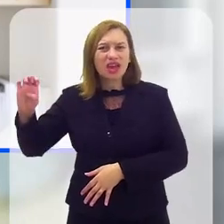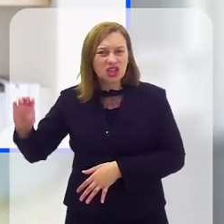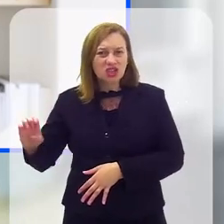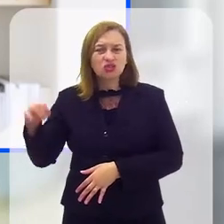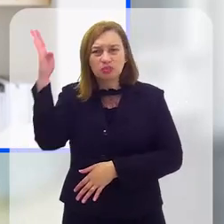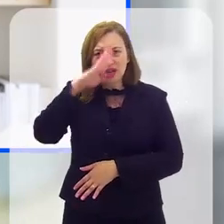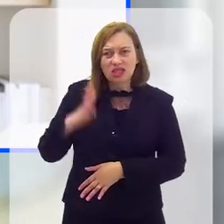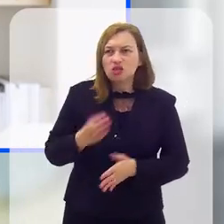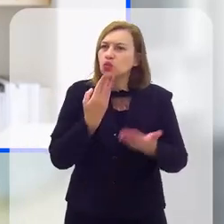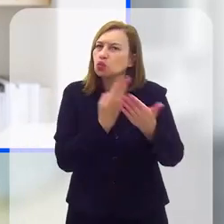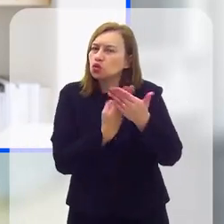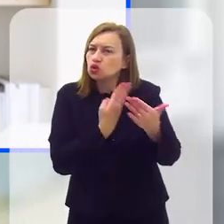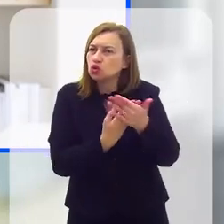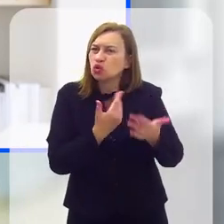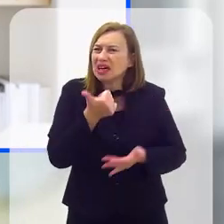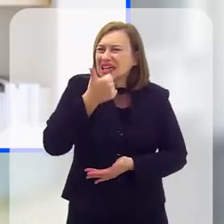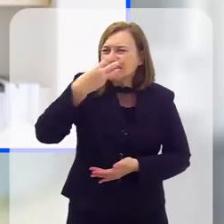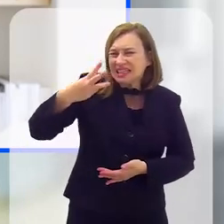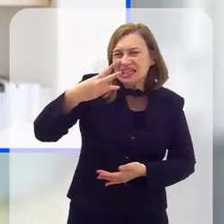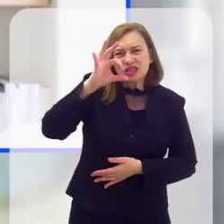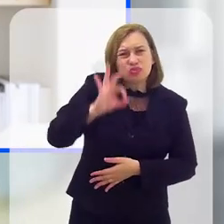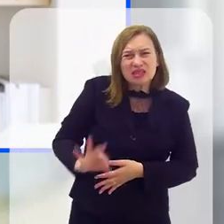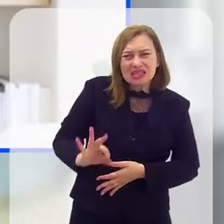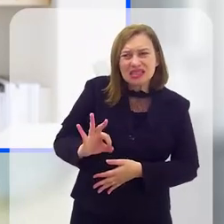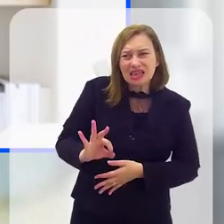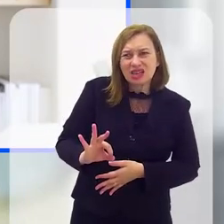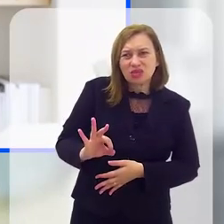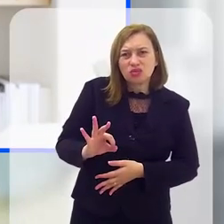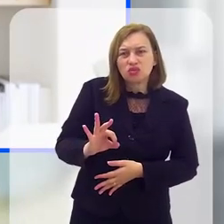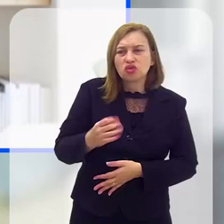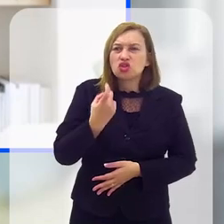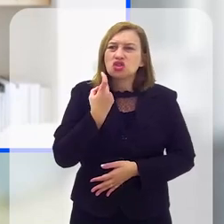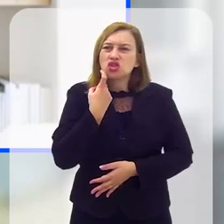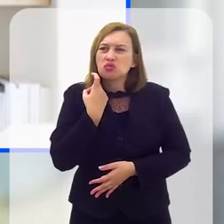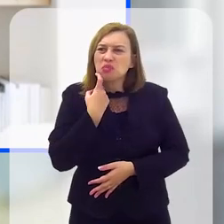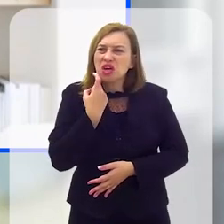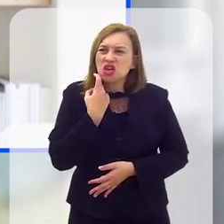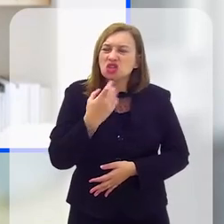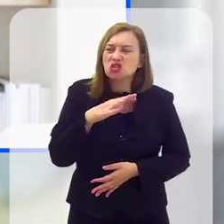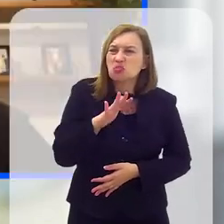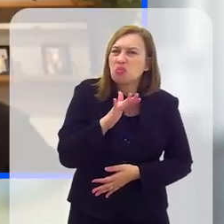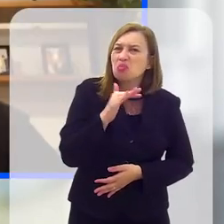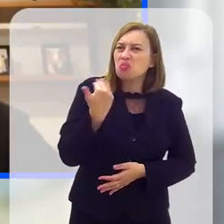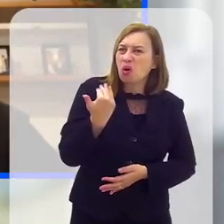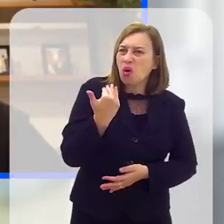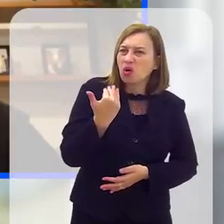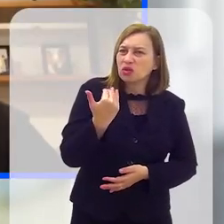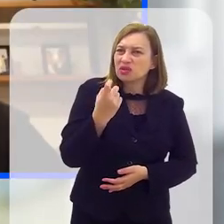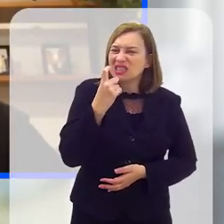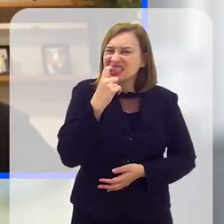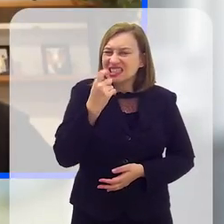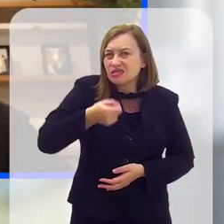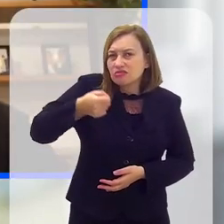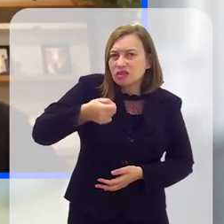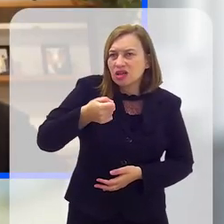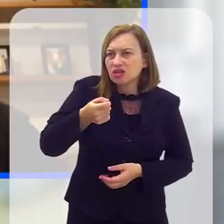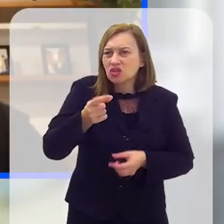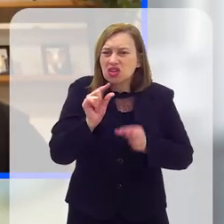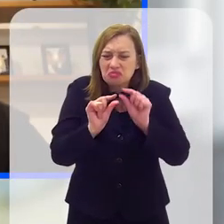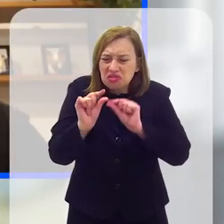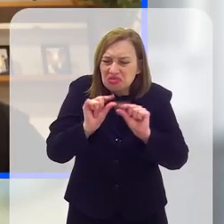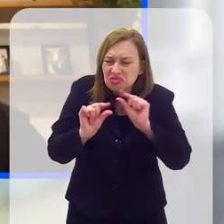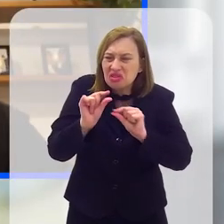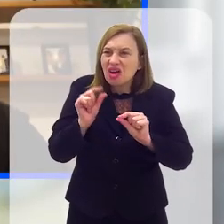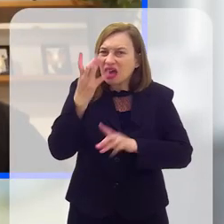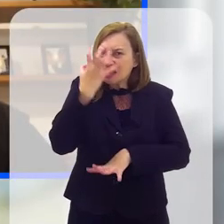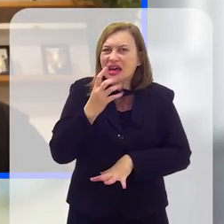2015 e 2019 diz que 13% dos animais marinhos tiveram morte associados à ingestão de detritos plásticos. É muito